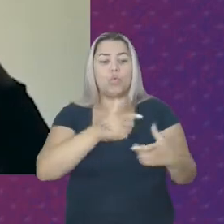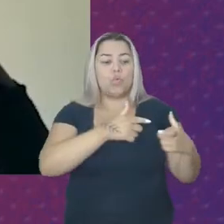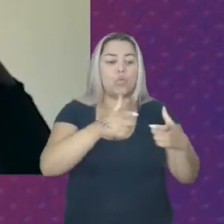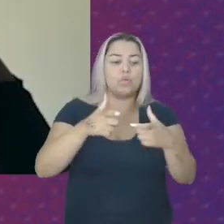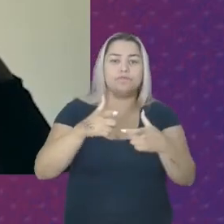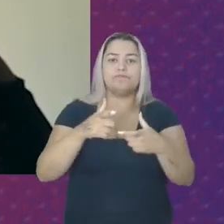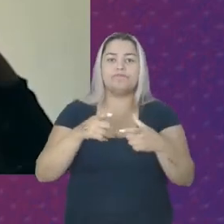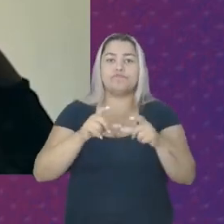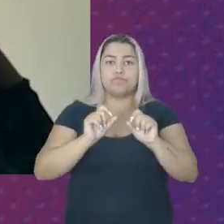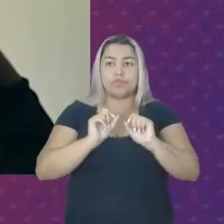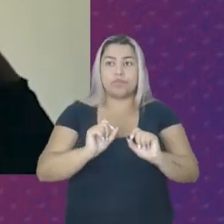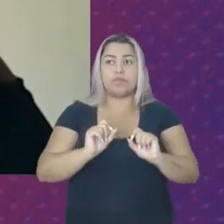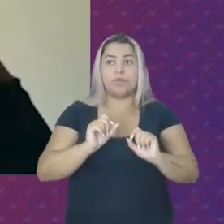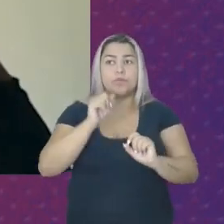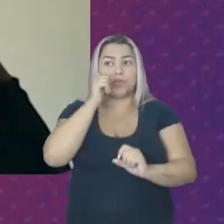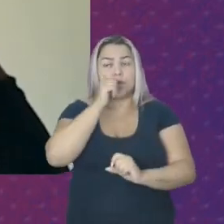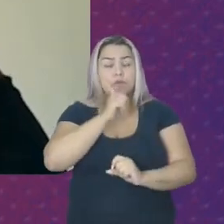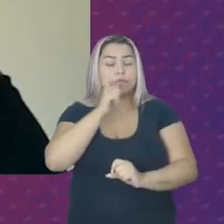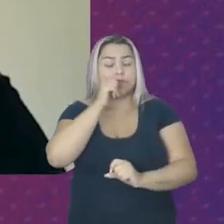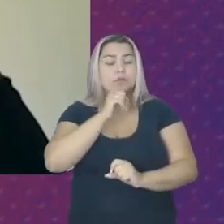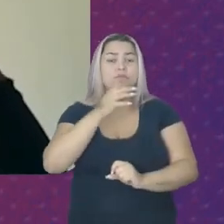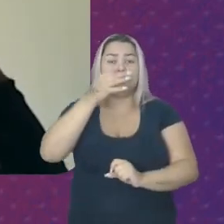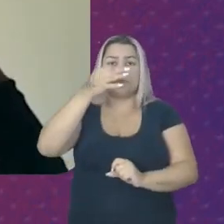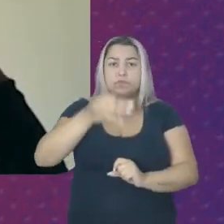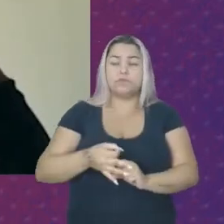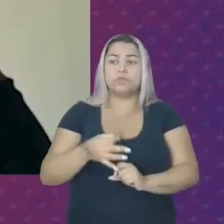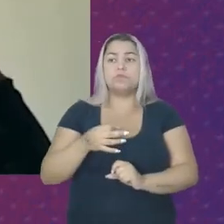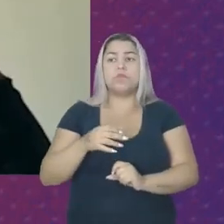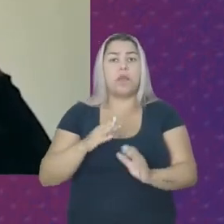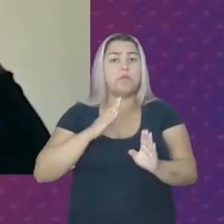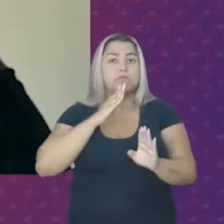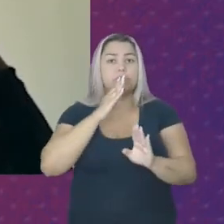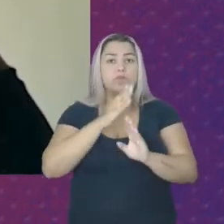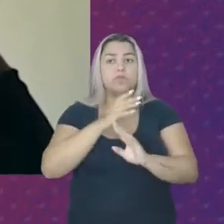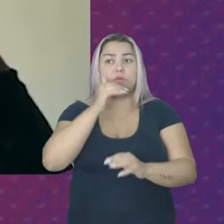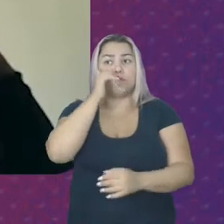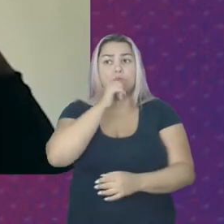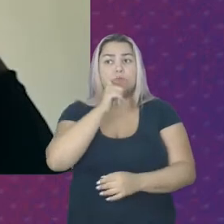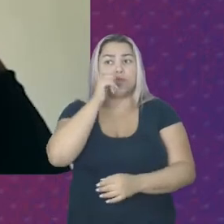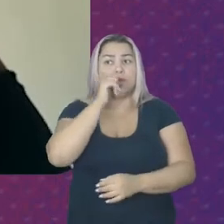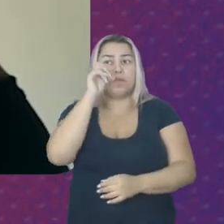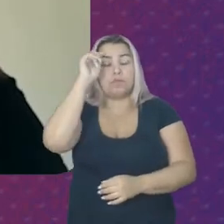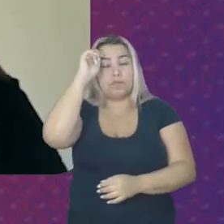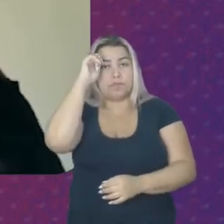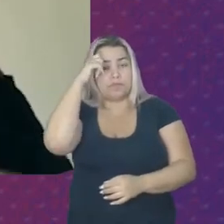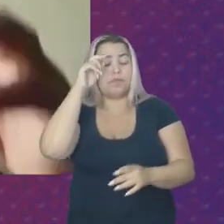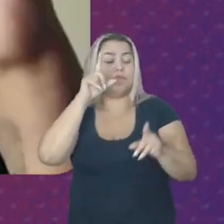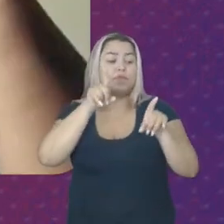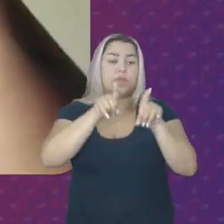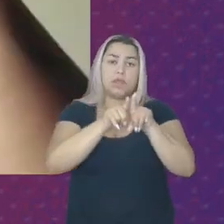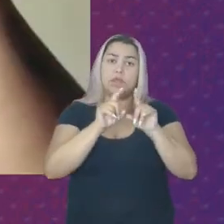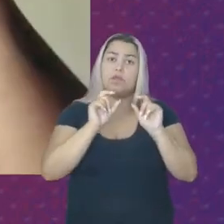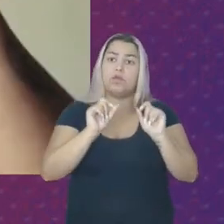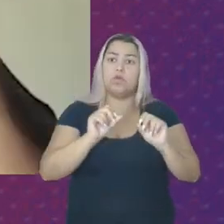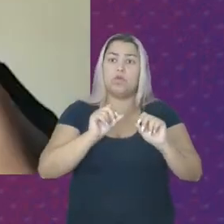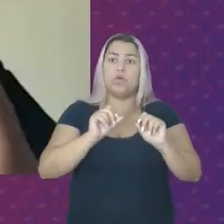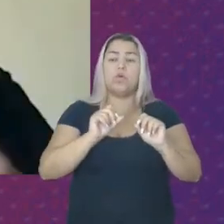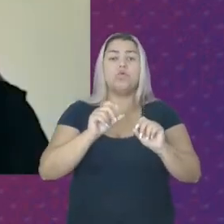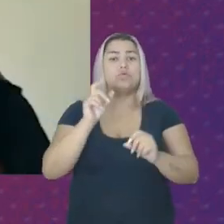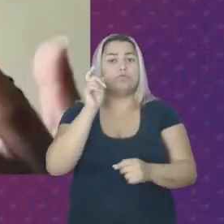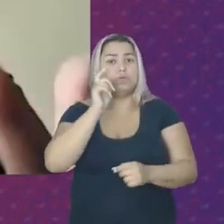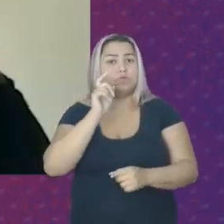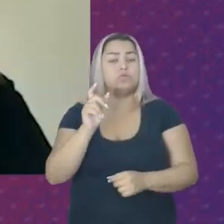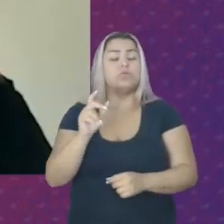mulheres, podemos e faremos isso, com certeza, principalmente as mulheres do PT. E para isso a gente tem que tratar do que é de interesse do